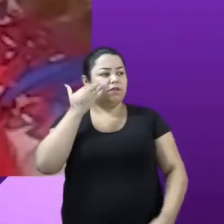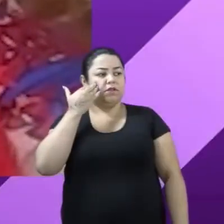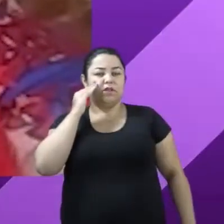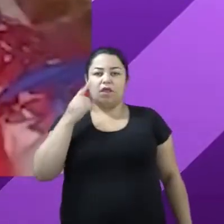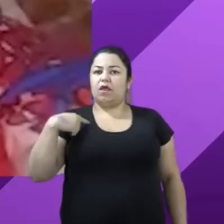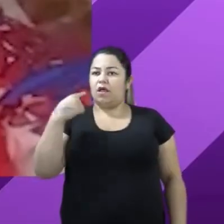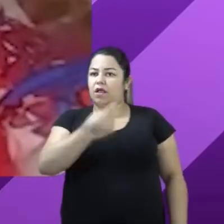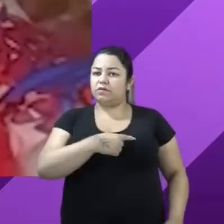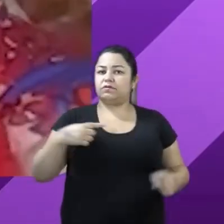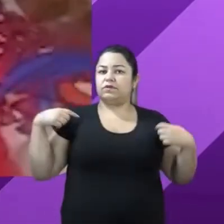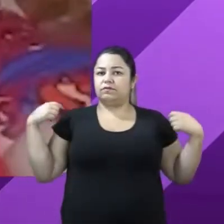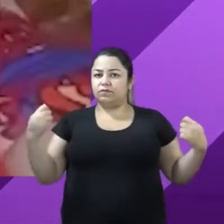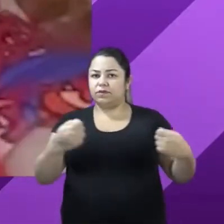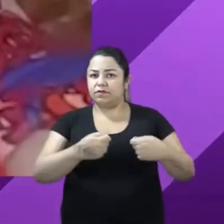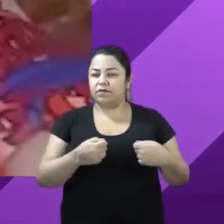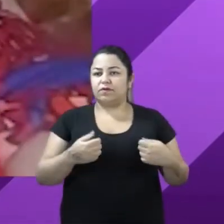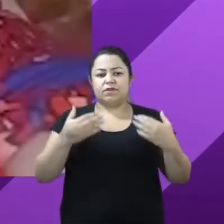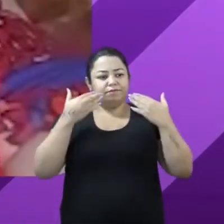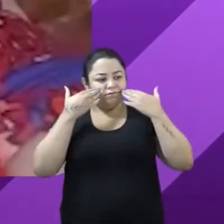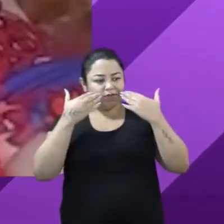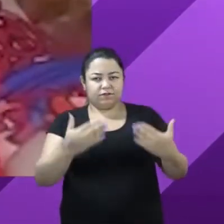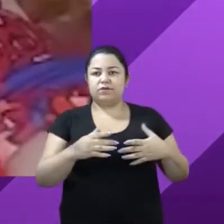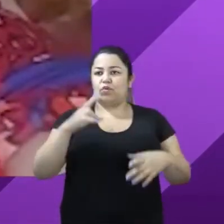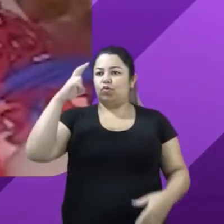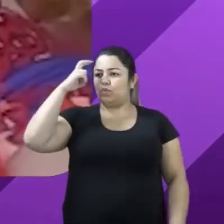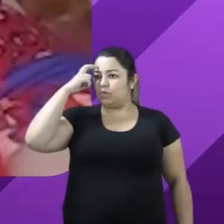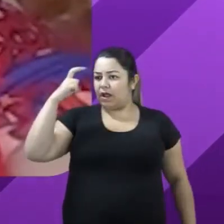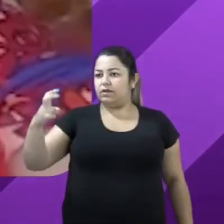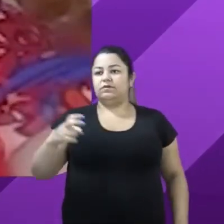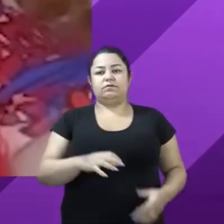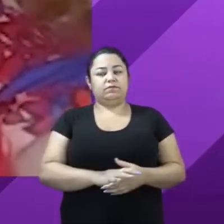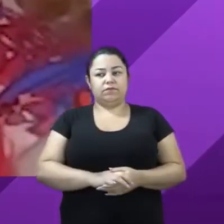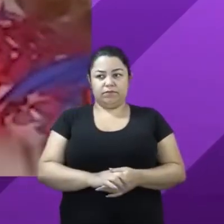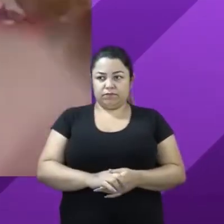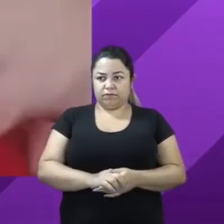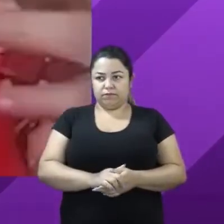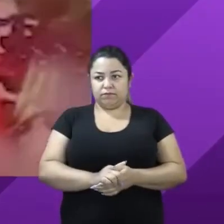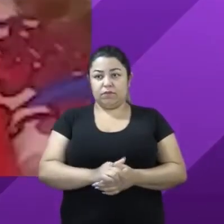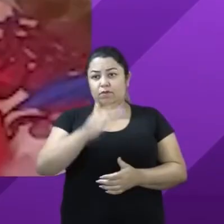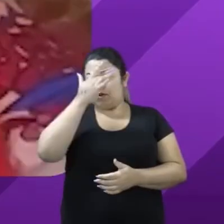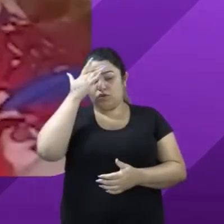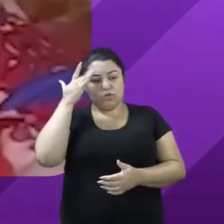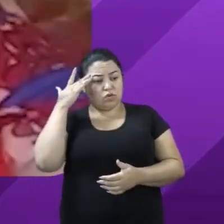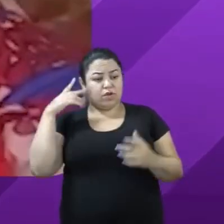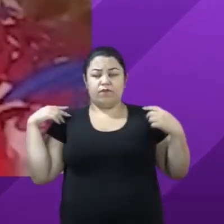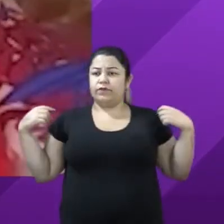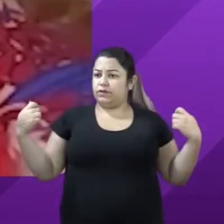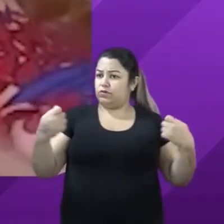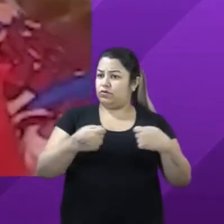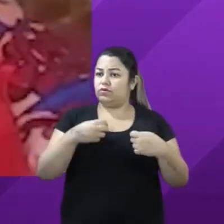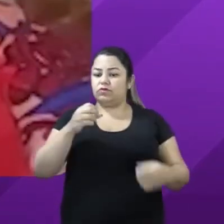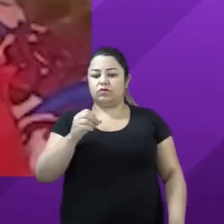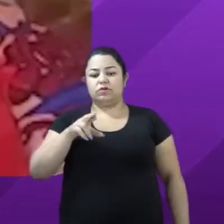as nossas vestimentas. Eu faço apresentações culturais de pessoas vestidas, né, do orixá, para que